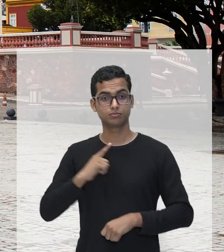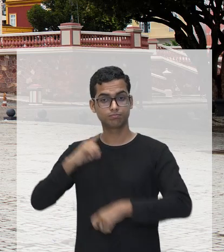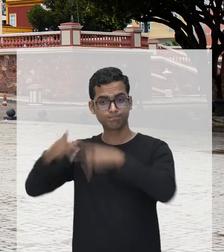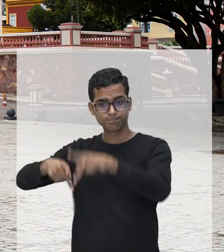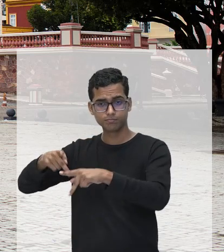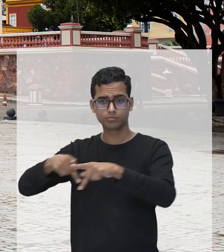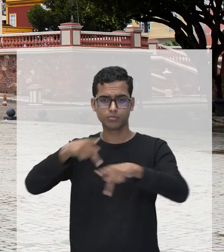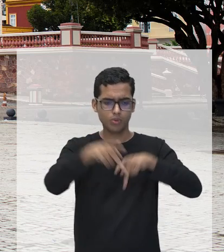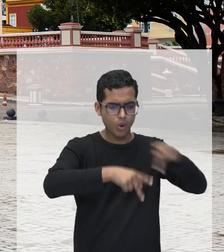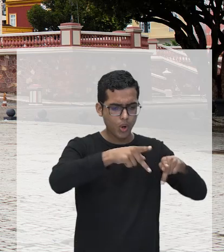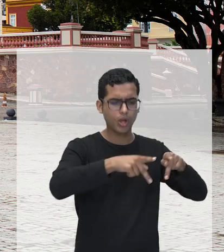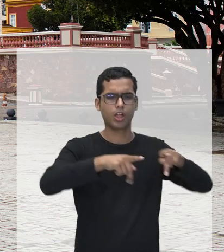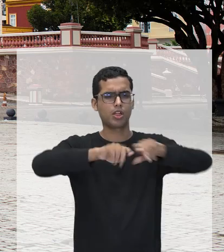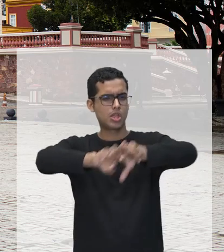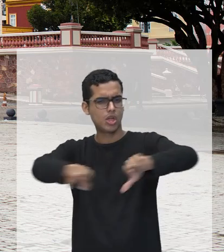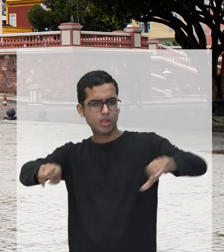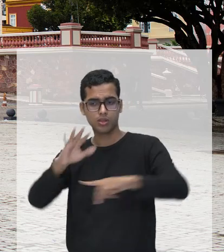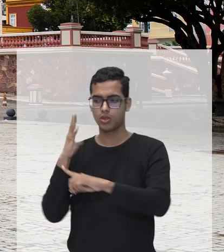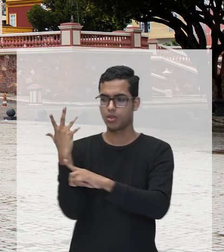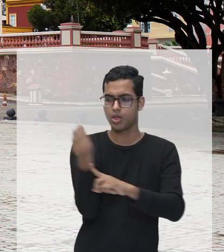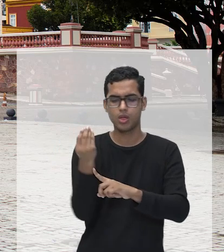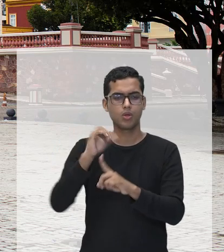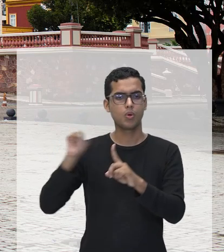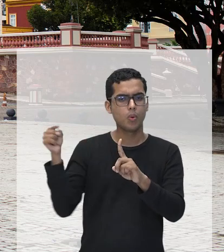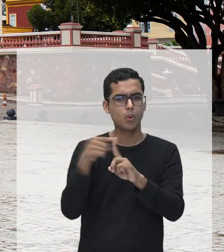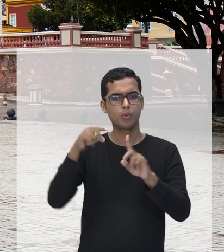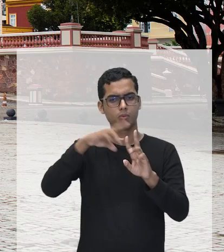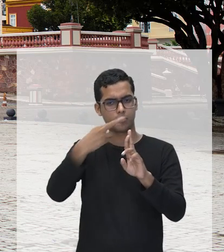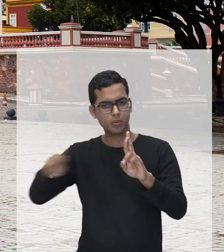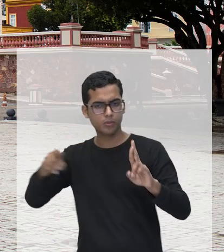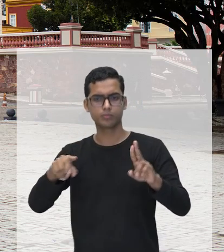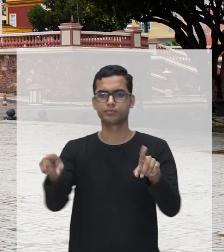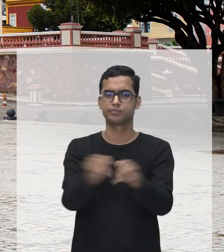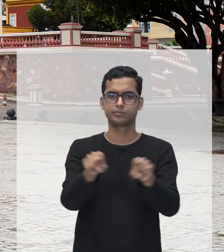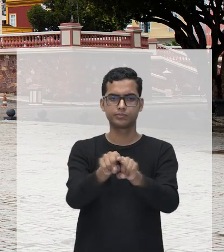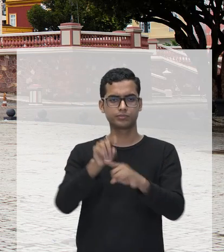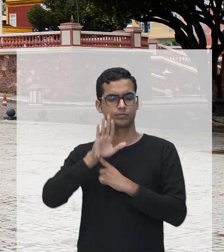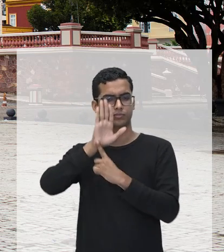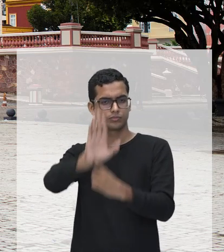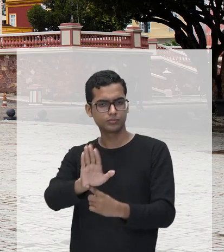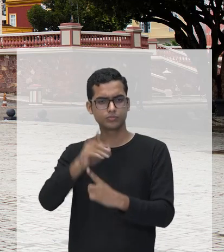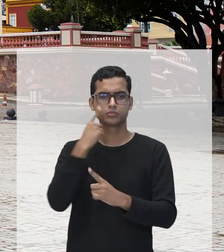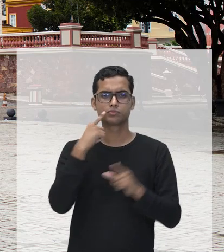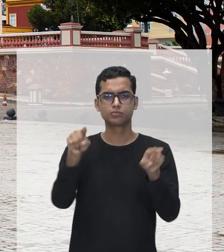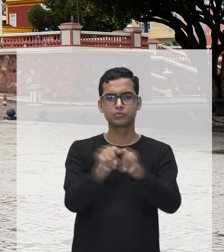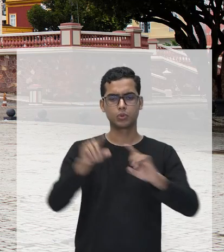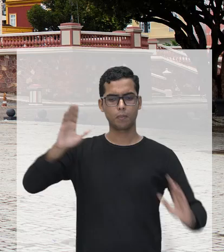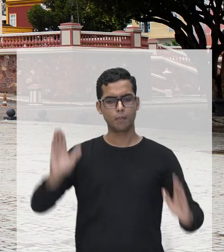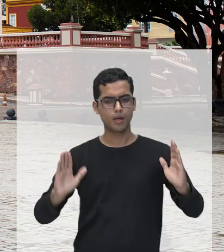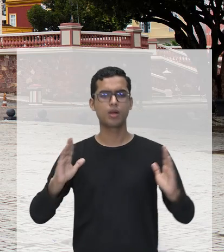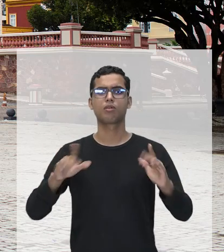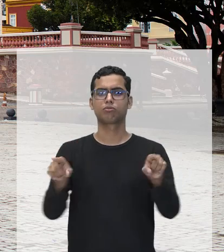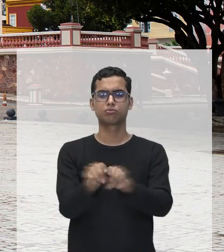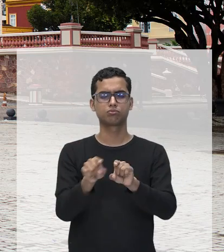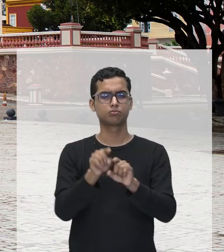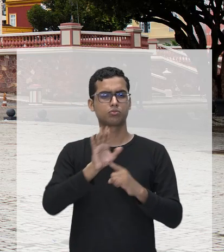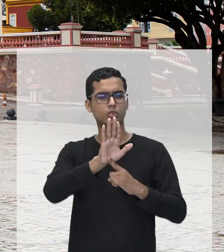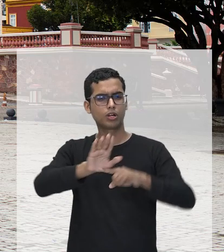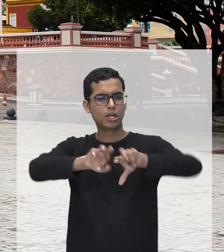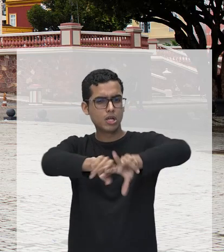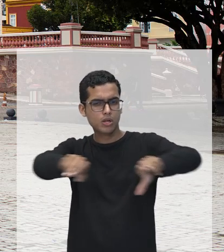tinham a arte com uma função religiosa. Então, no decorrer da civilização, da época, ela tem